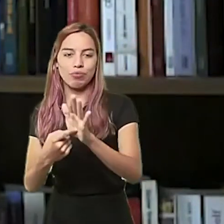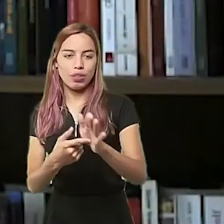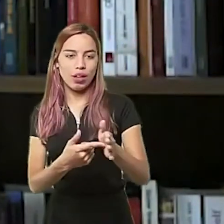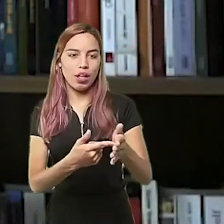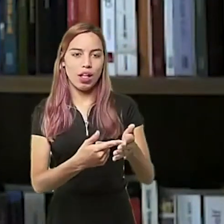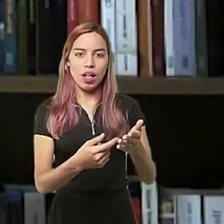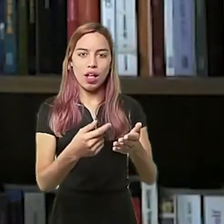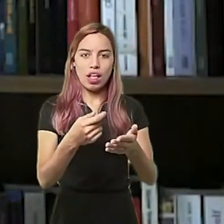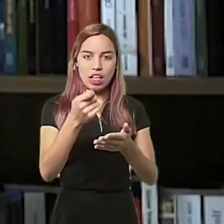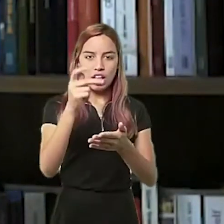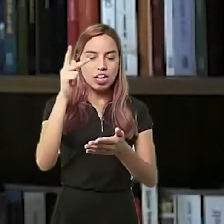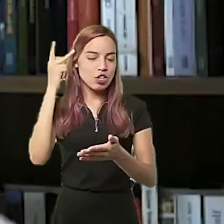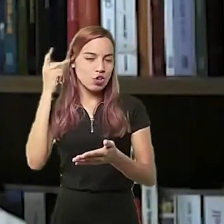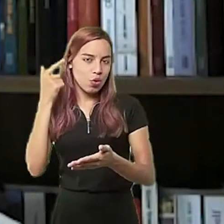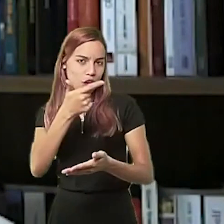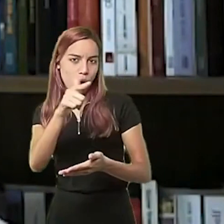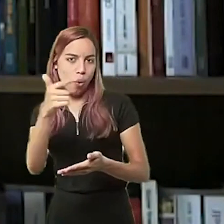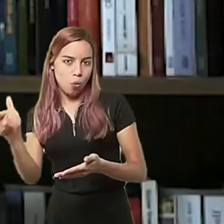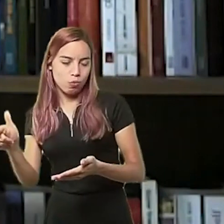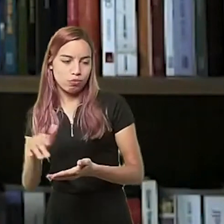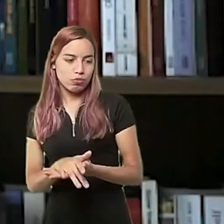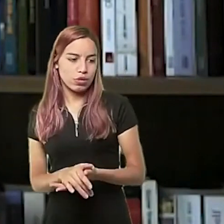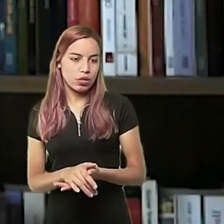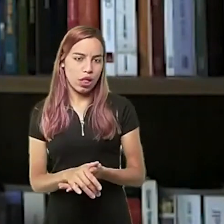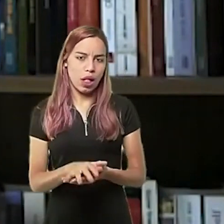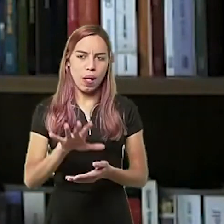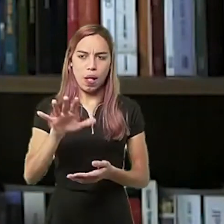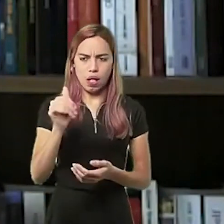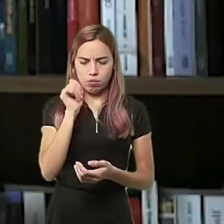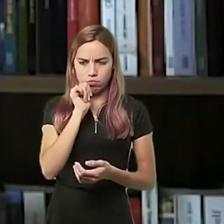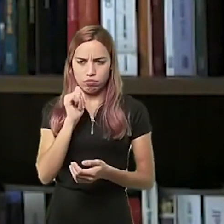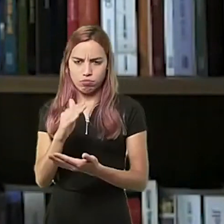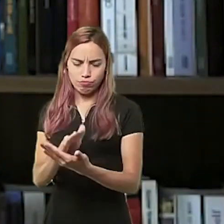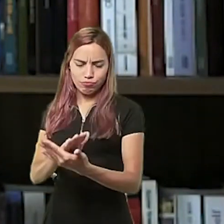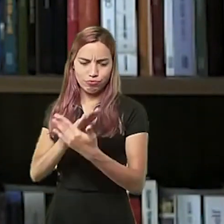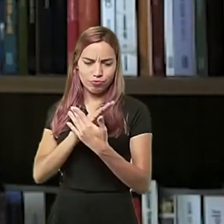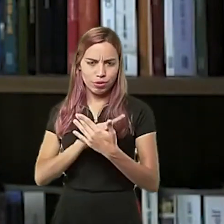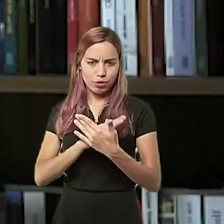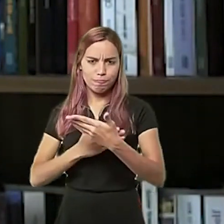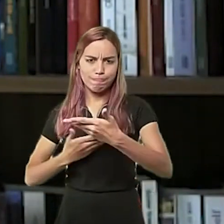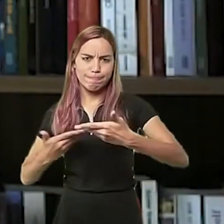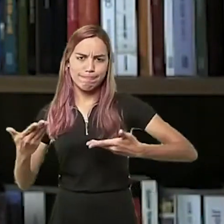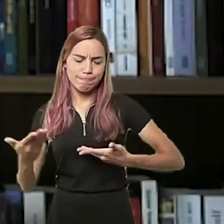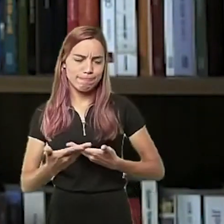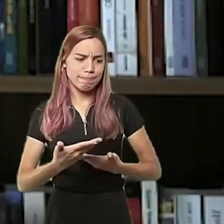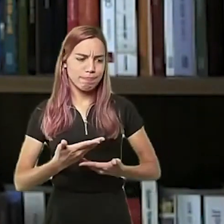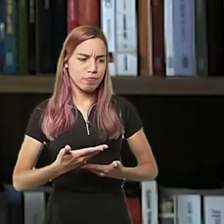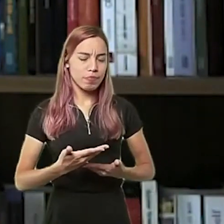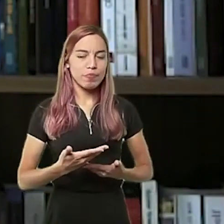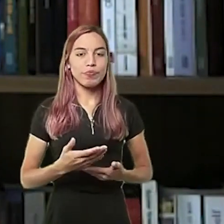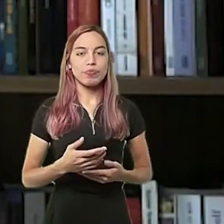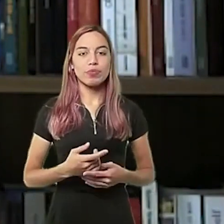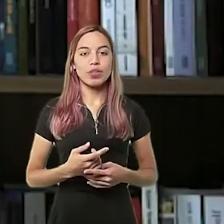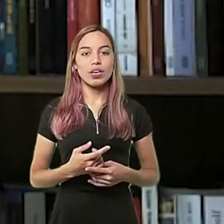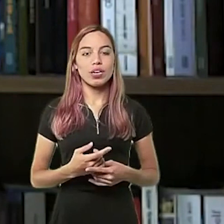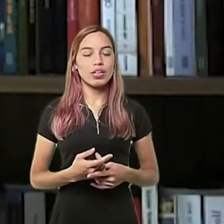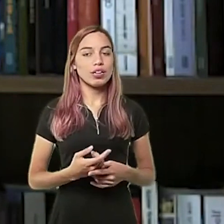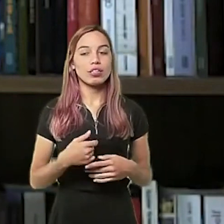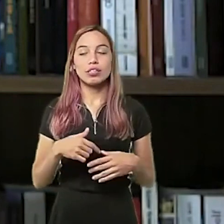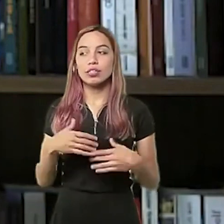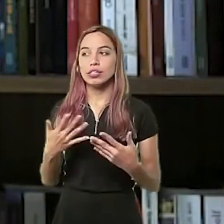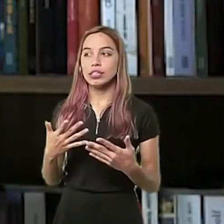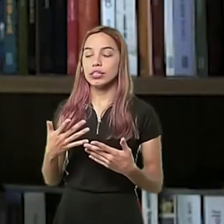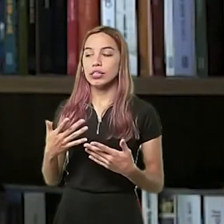uma seleção que eu acho que guarda uma certa unidade, Josane, porque